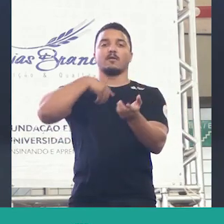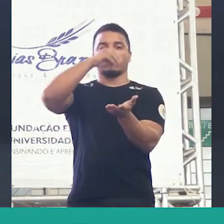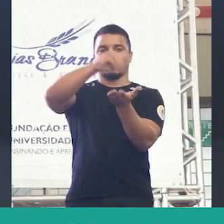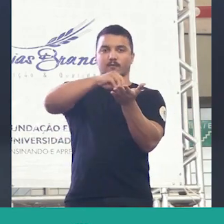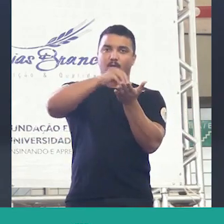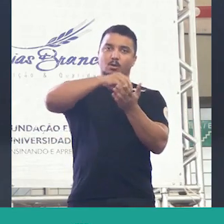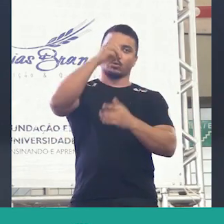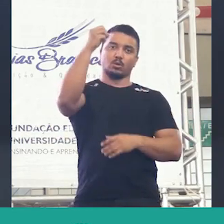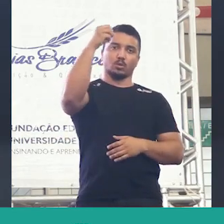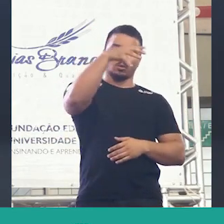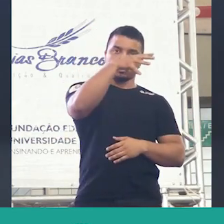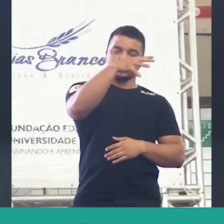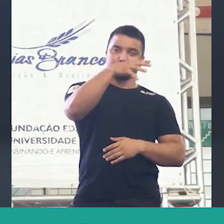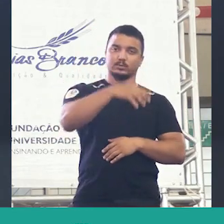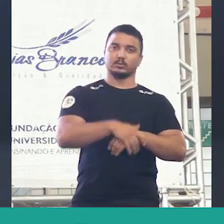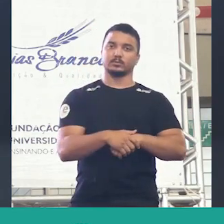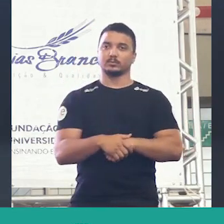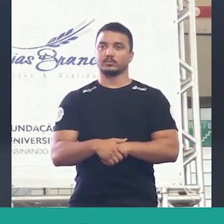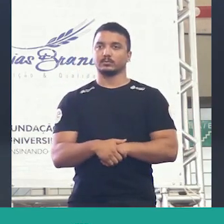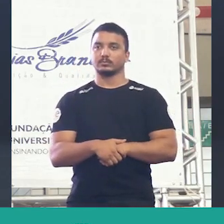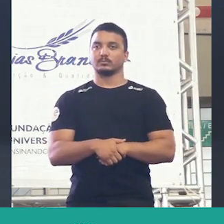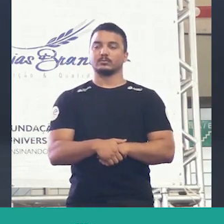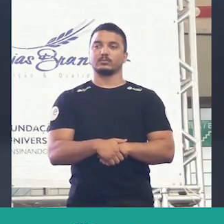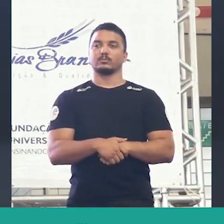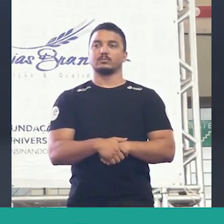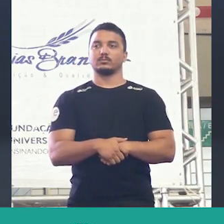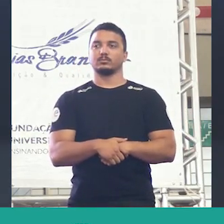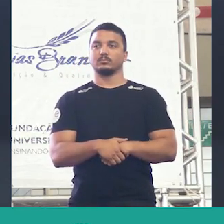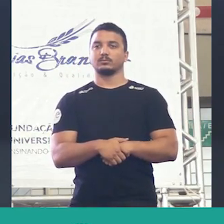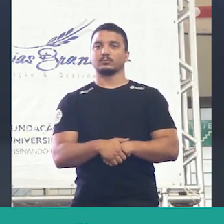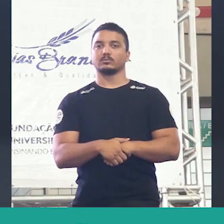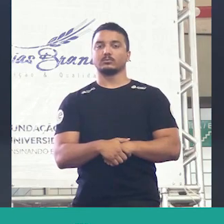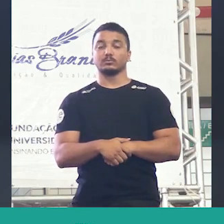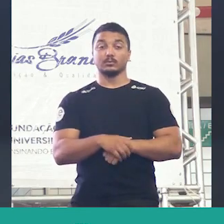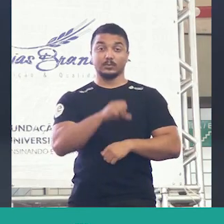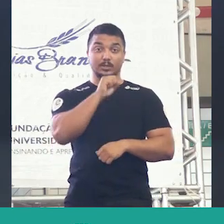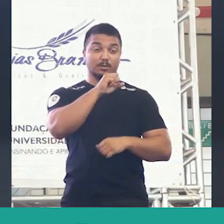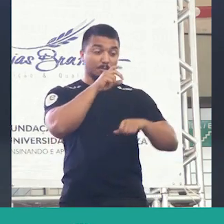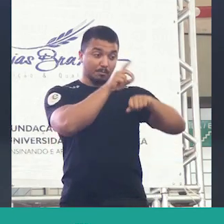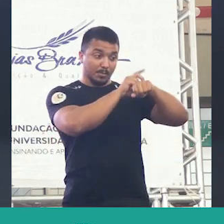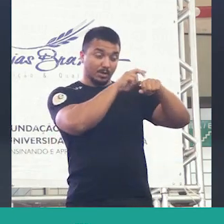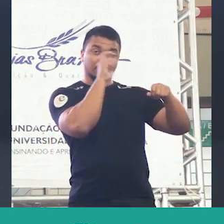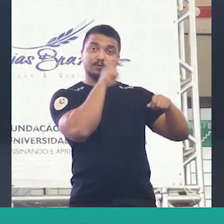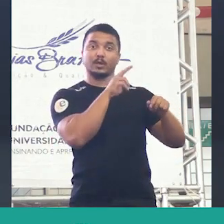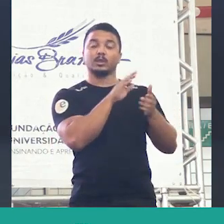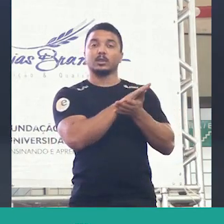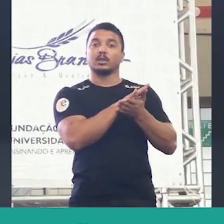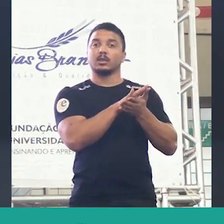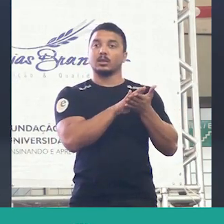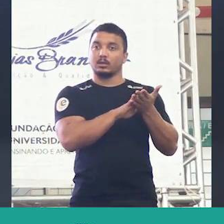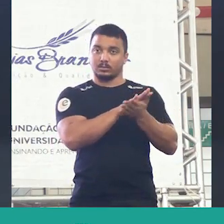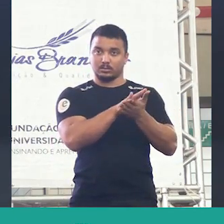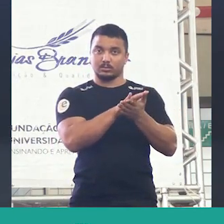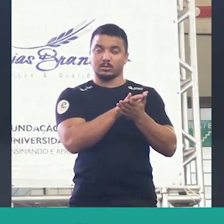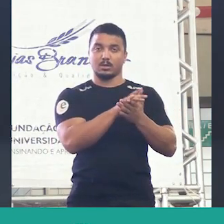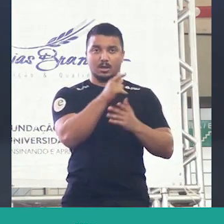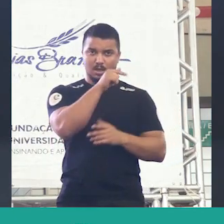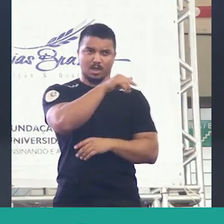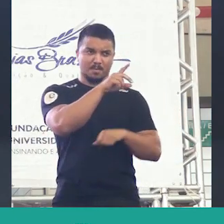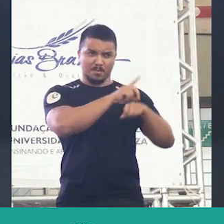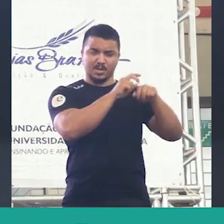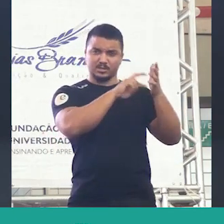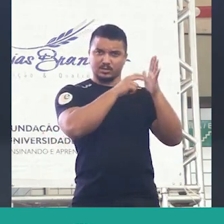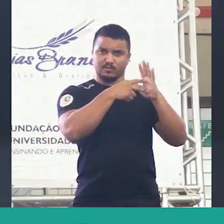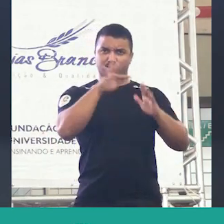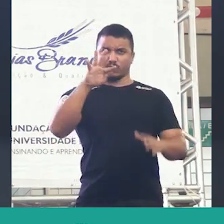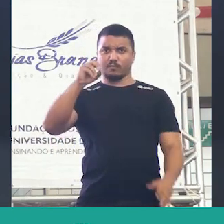ausência? Não estou escutando. A ausência de luz. Eu vejo o preto? Então o preto